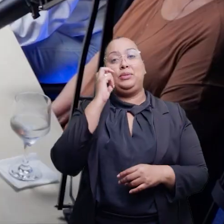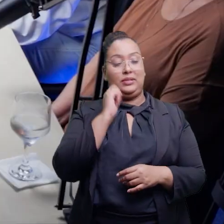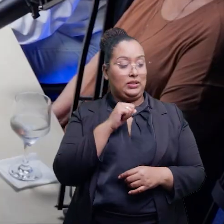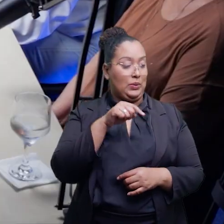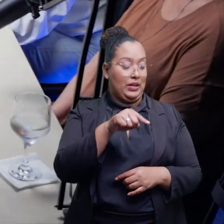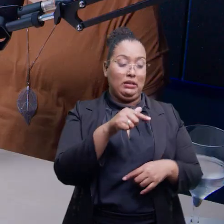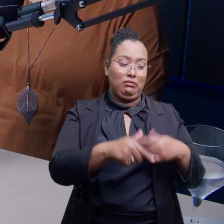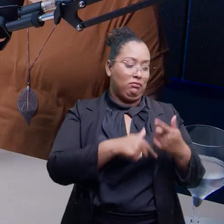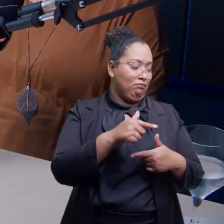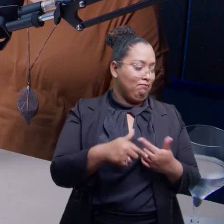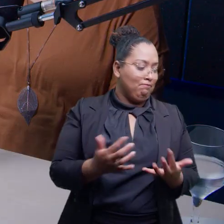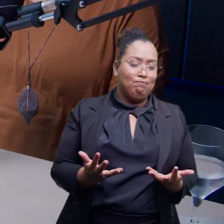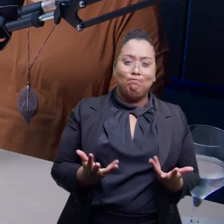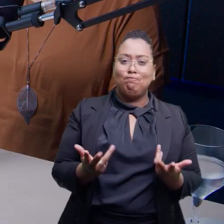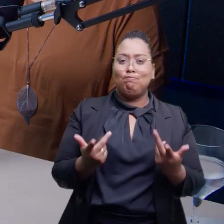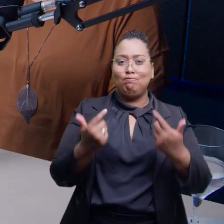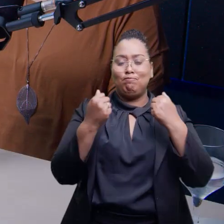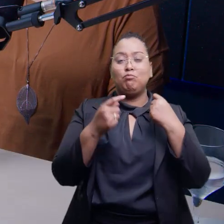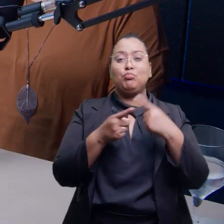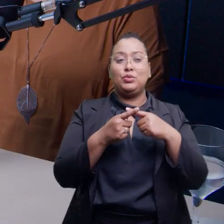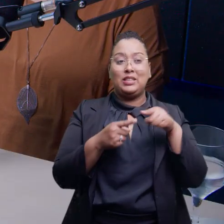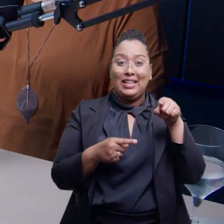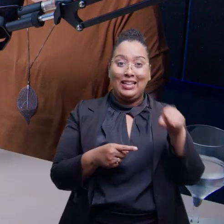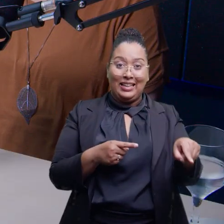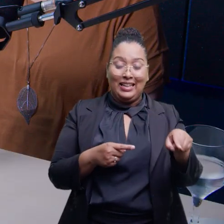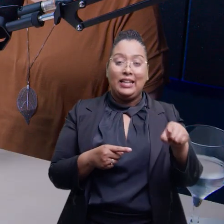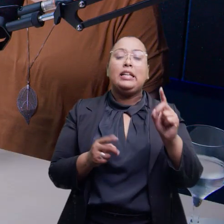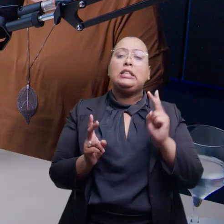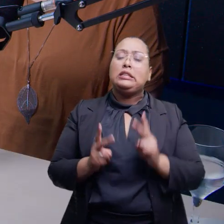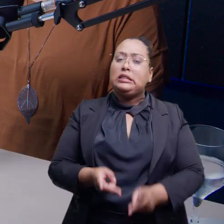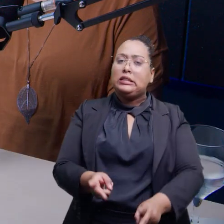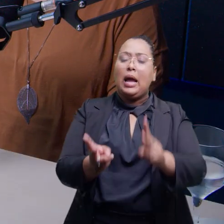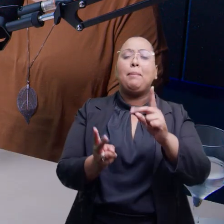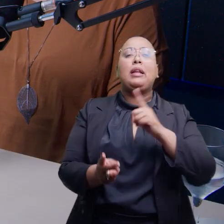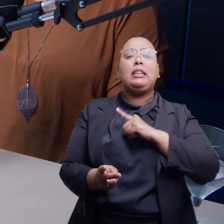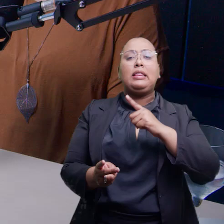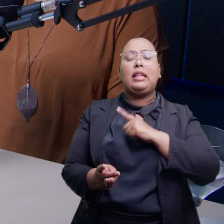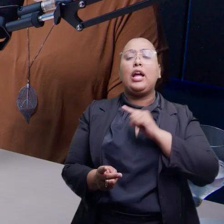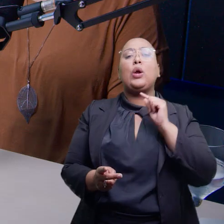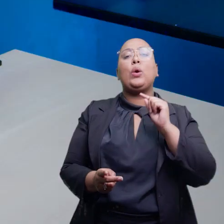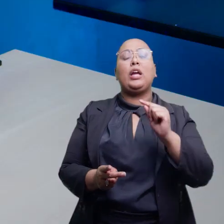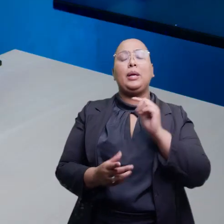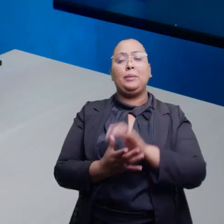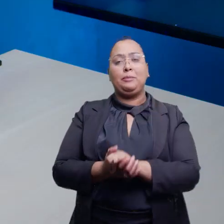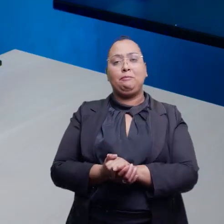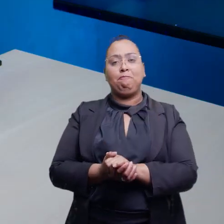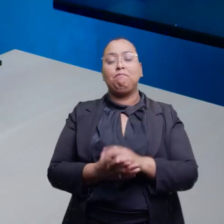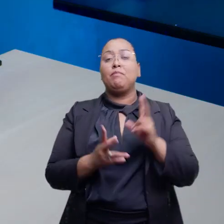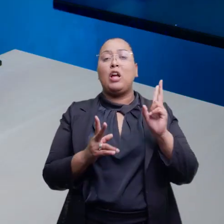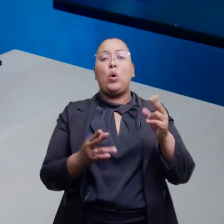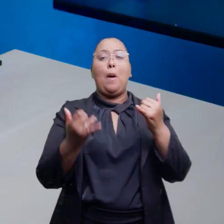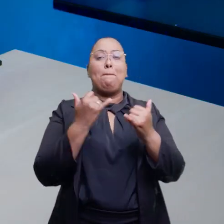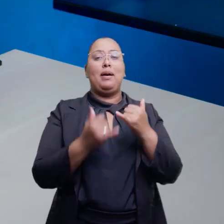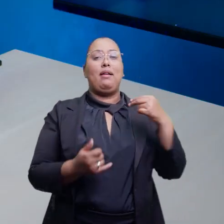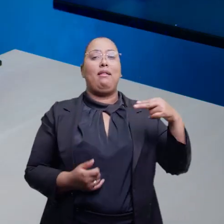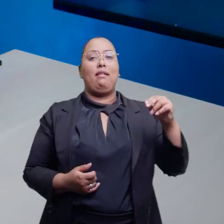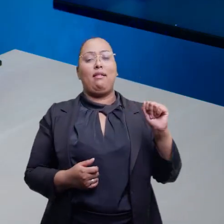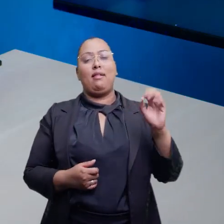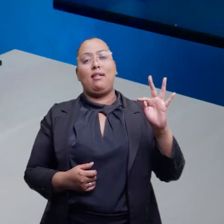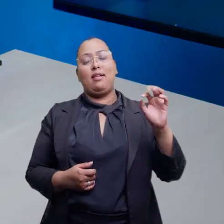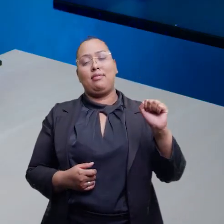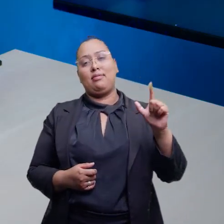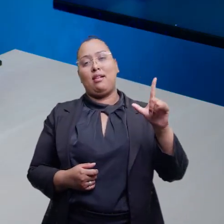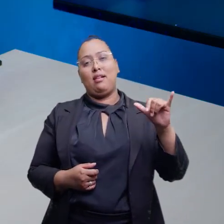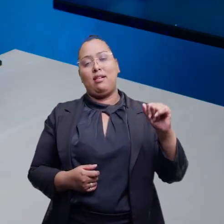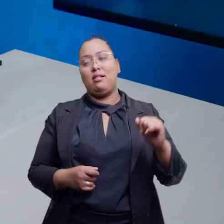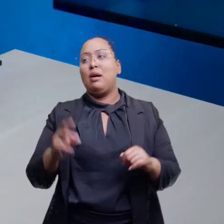adoção. Hoje o Conviver é um trabalho maravilhoso, porque o Conviver, ele faz essa busca ativa, que foi muito o que aconteceu também com a Natália, né, que a